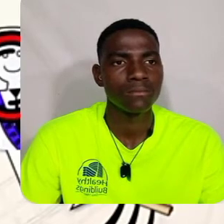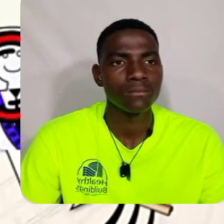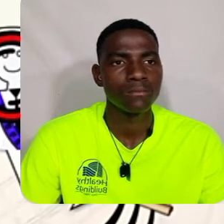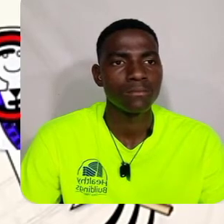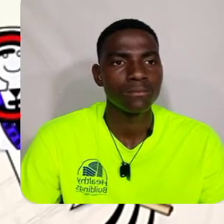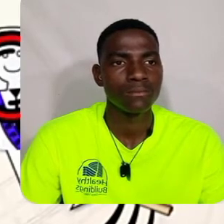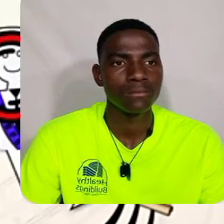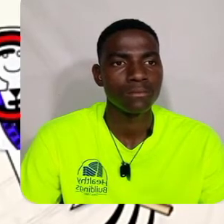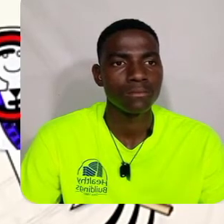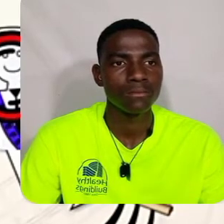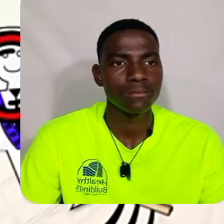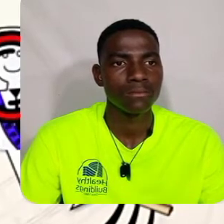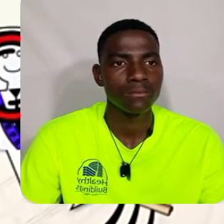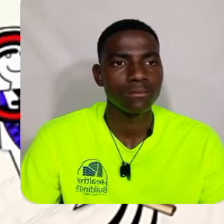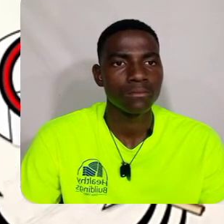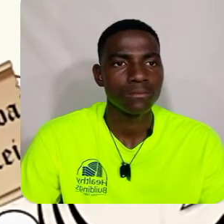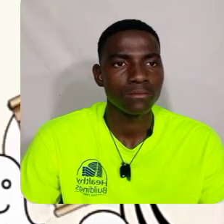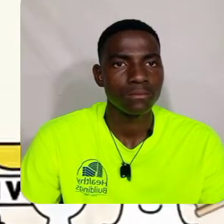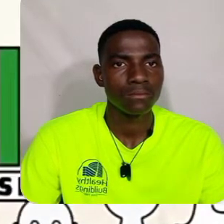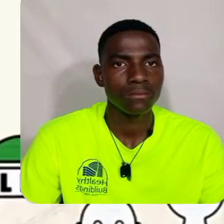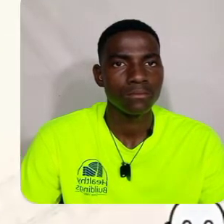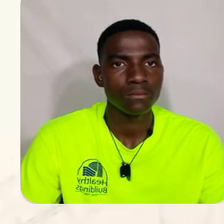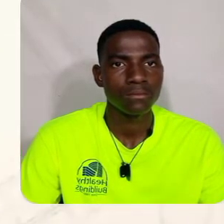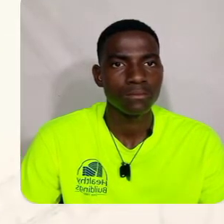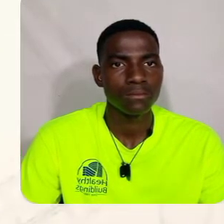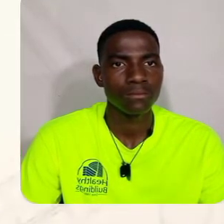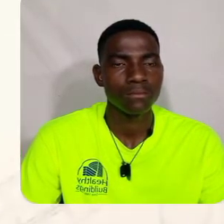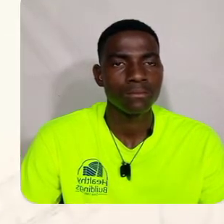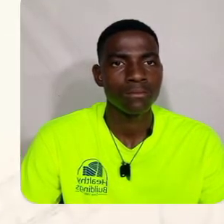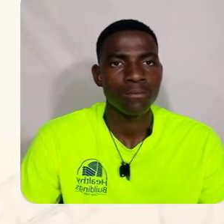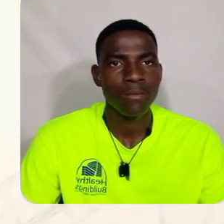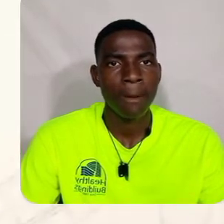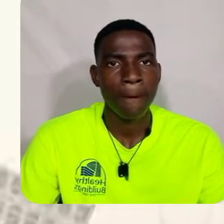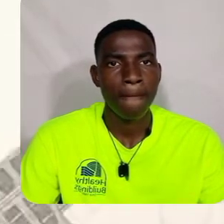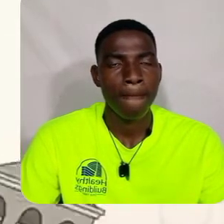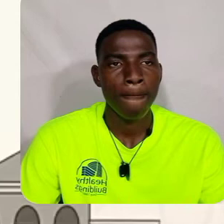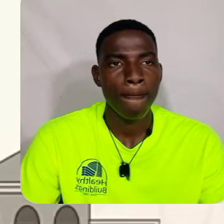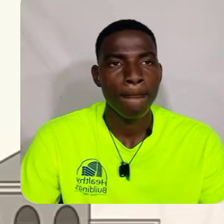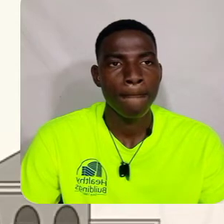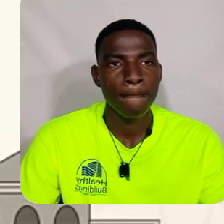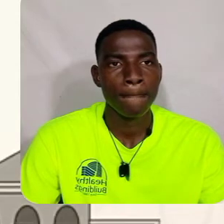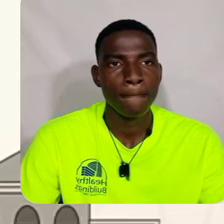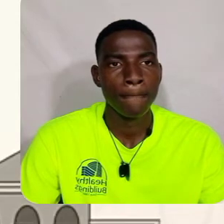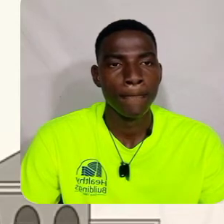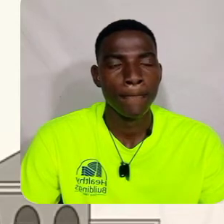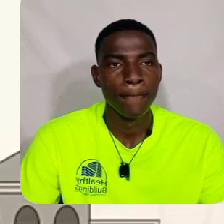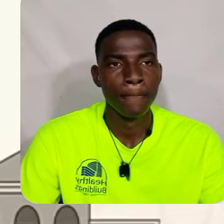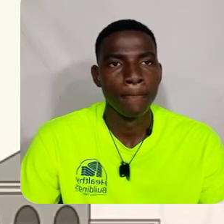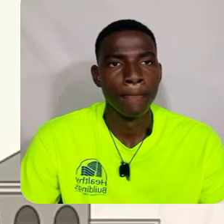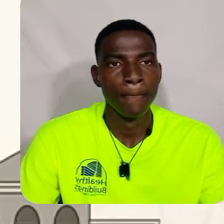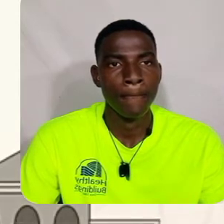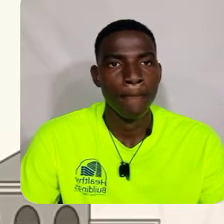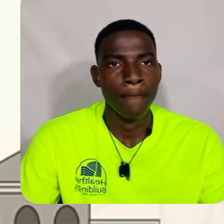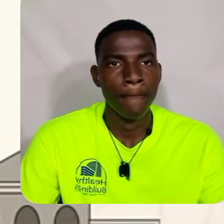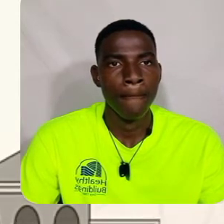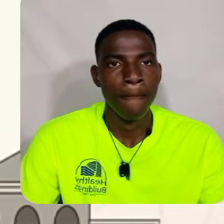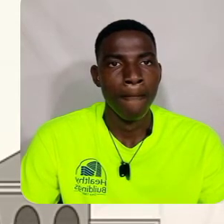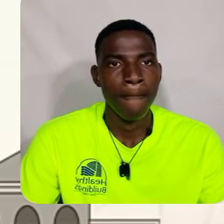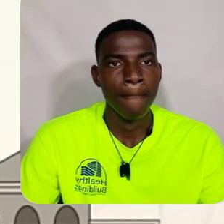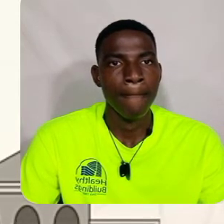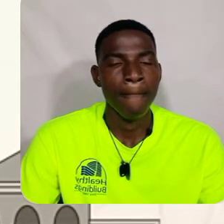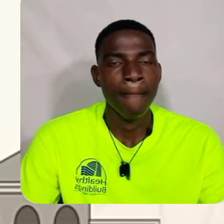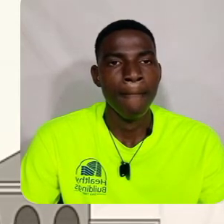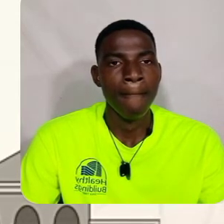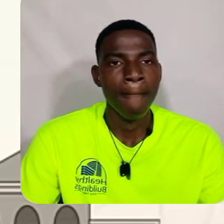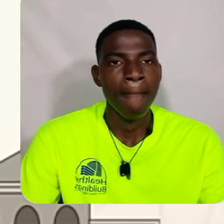chamadas de assessores. Já o prefeito trabalha em outro prédio, na prefeitura. ele arrecada o dinheiro dos impostos municipais